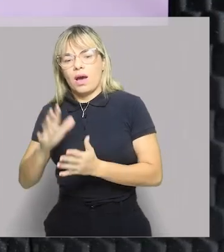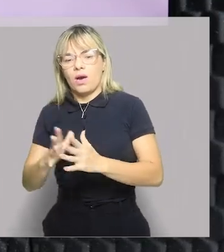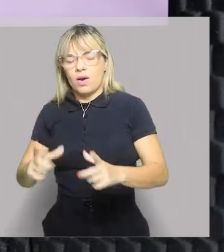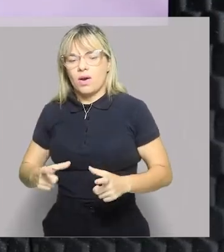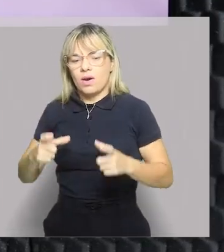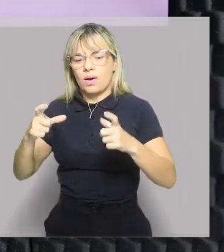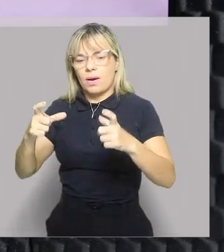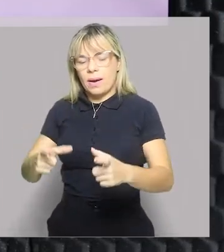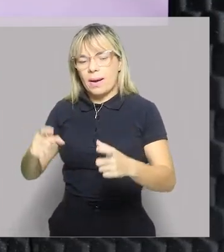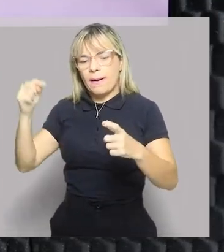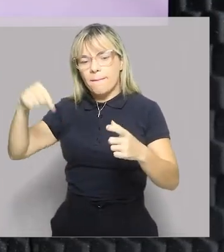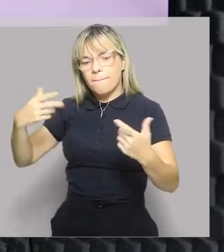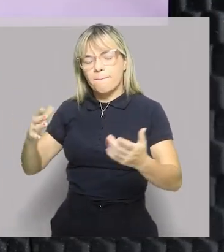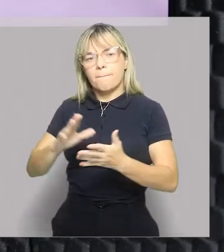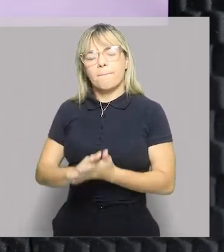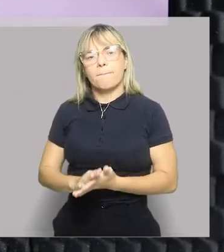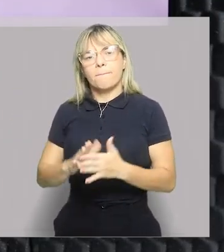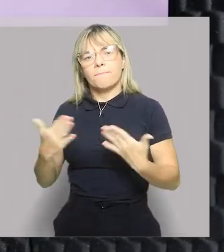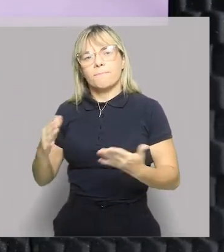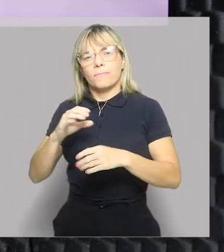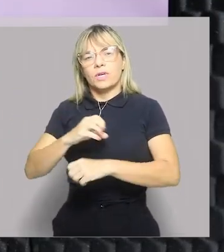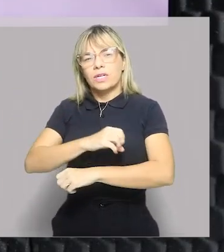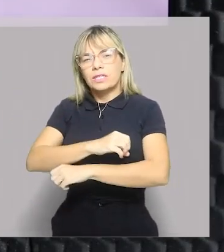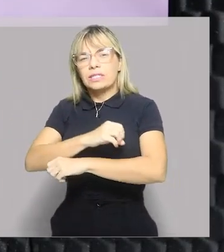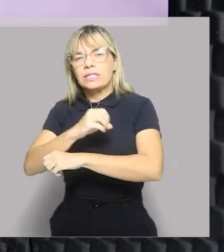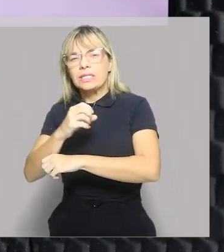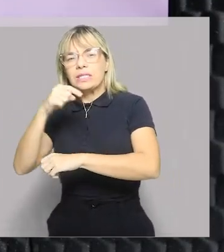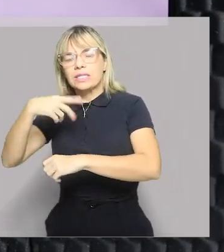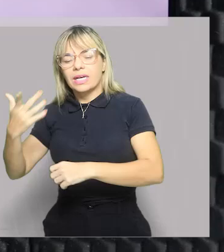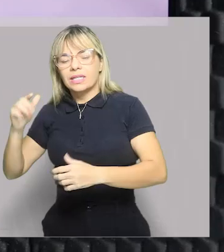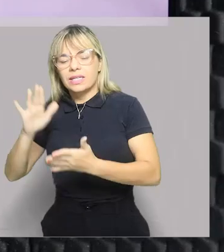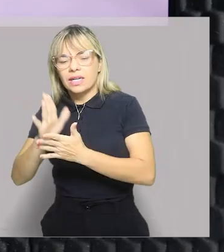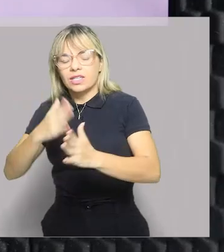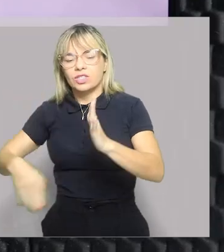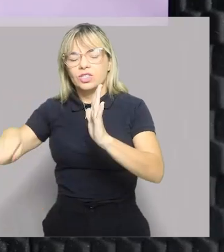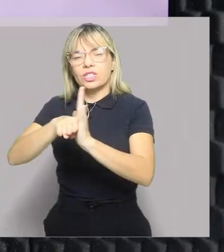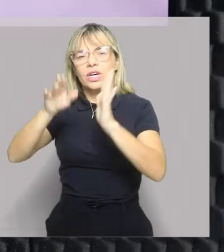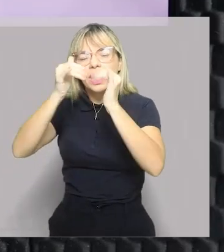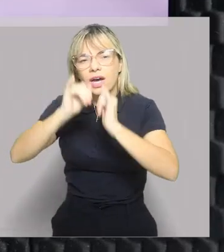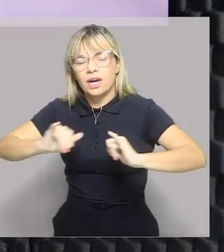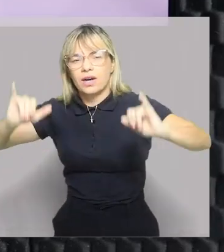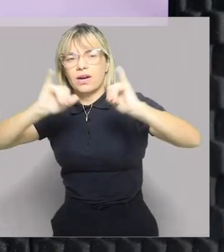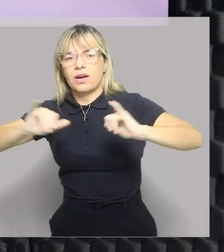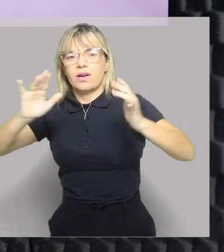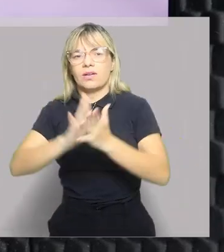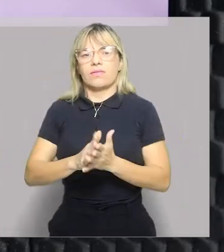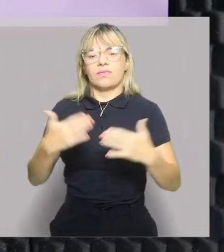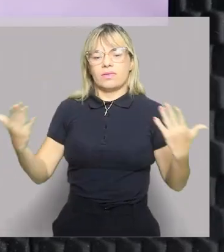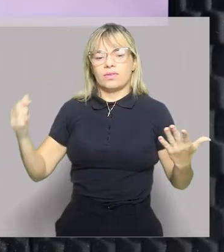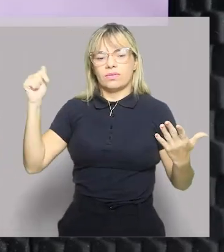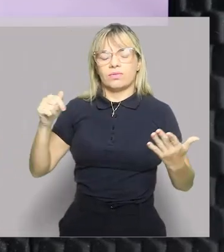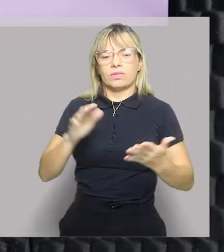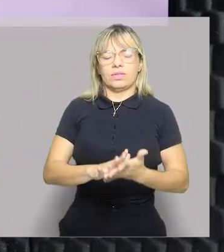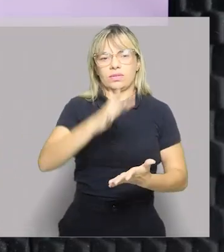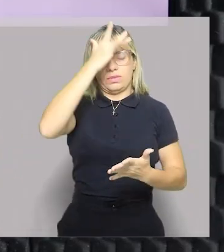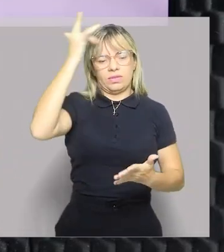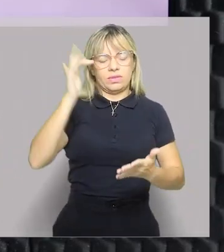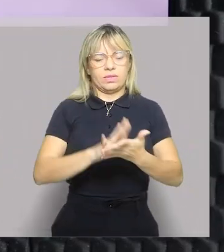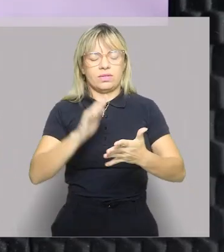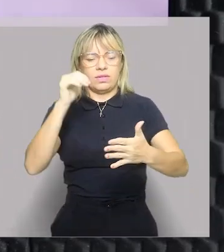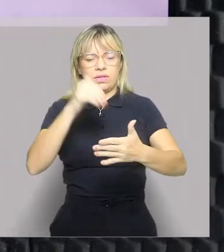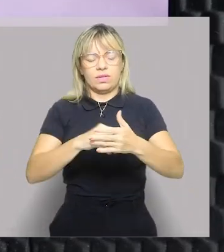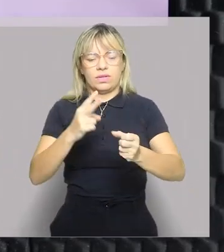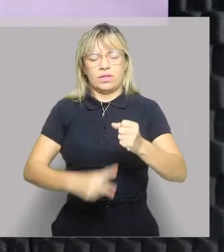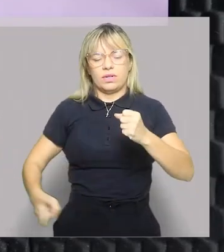eleitores chegaram cedo. O que se está comunicando? A chegada, né, dos eleitores. Então, esse é um